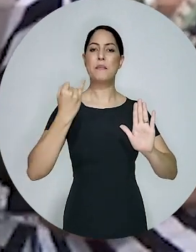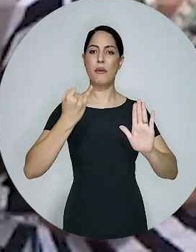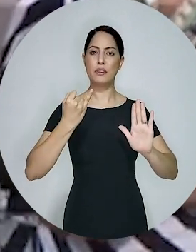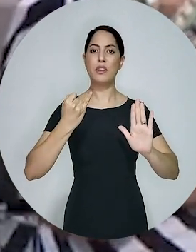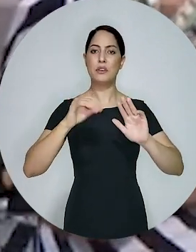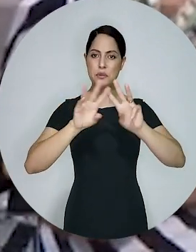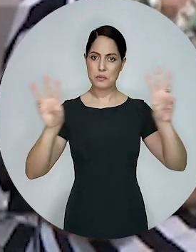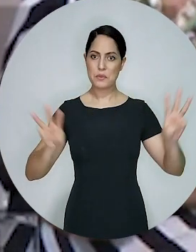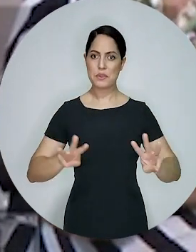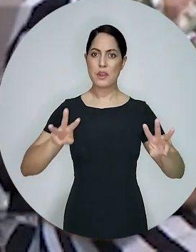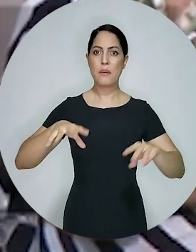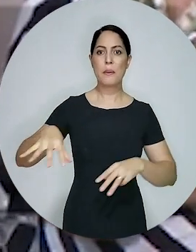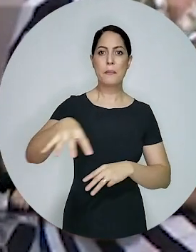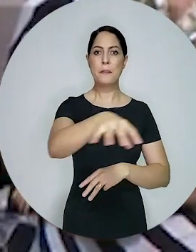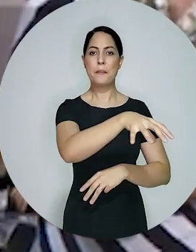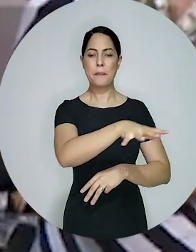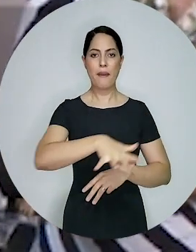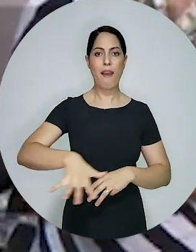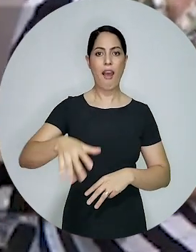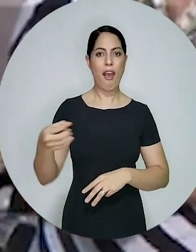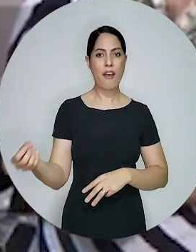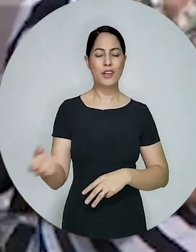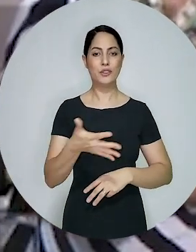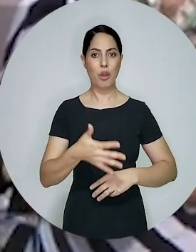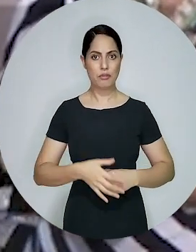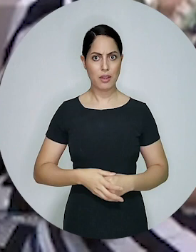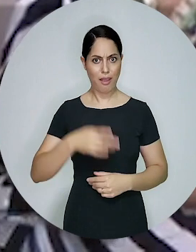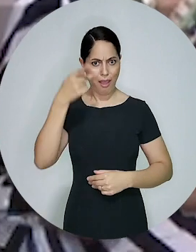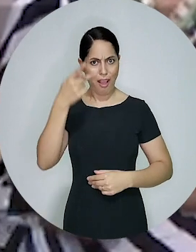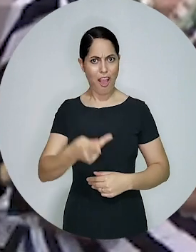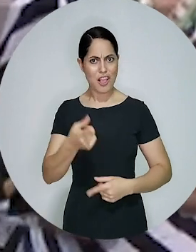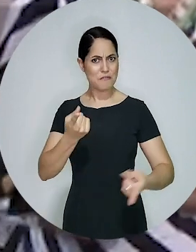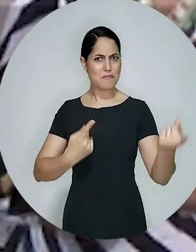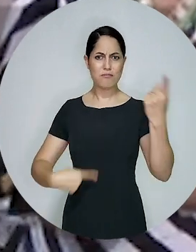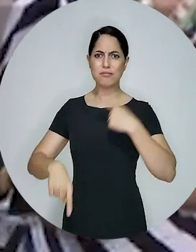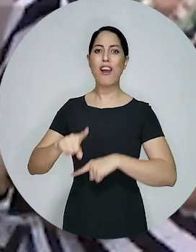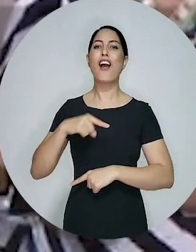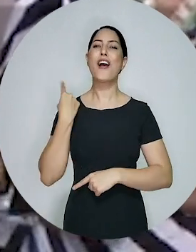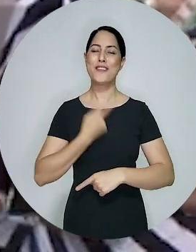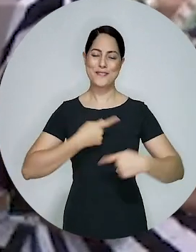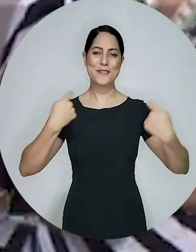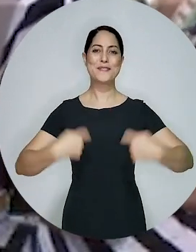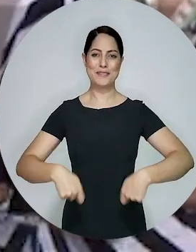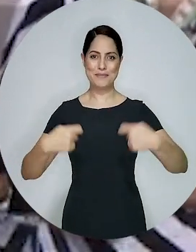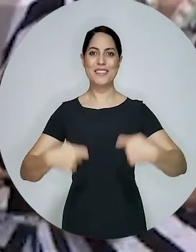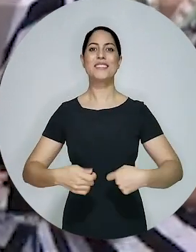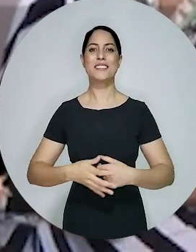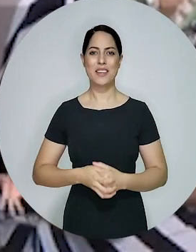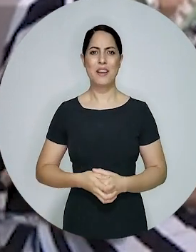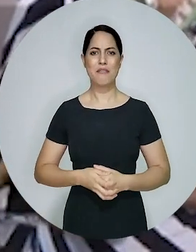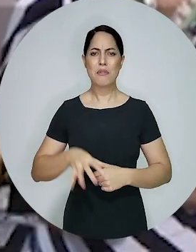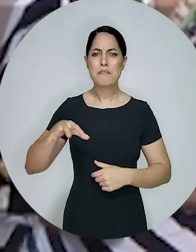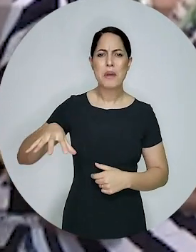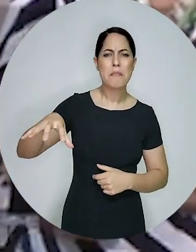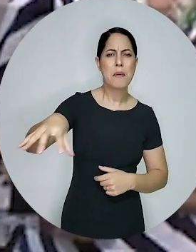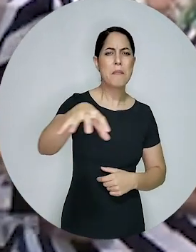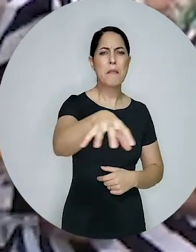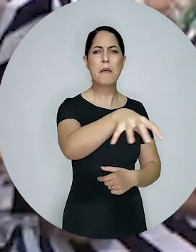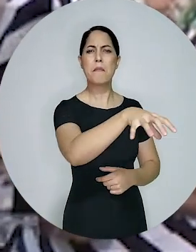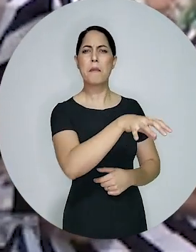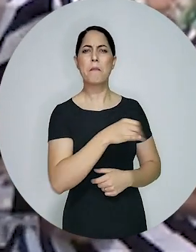das novas instalações do museu. Esse foi o impulso que precisávamos para conferir um